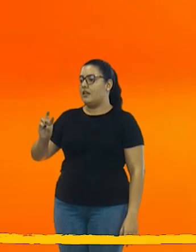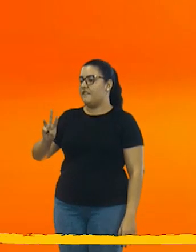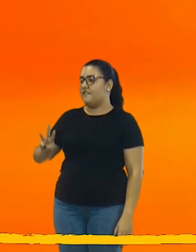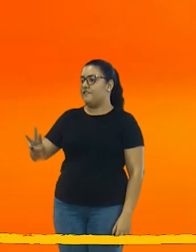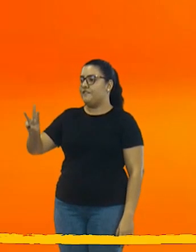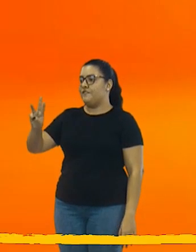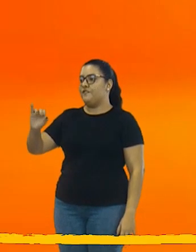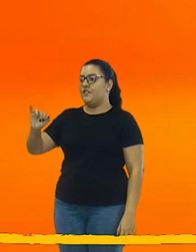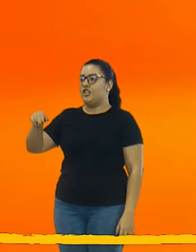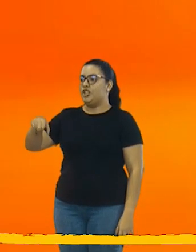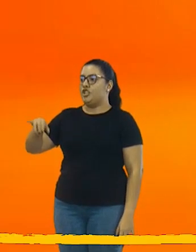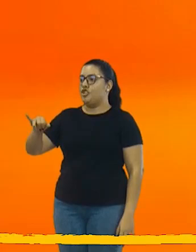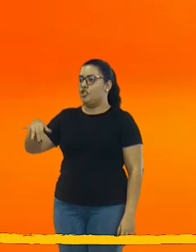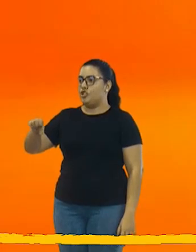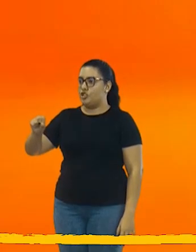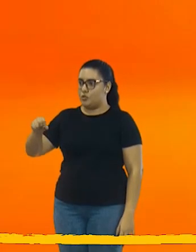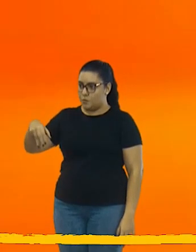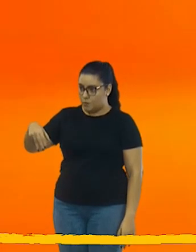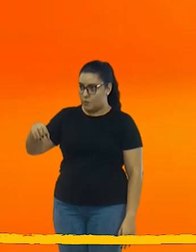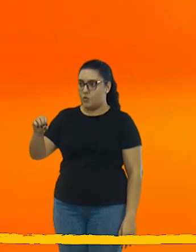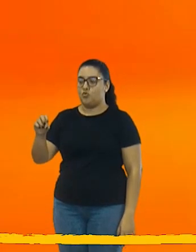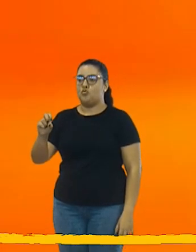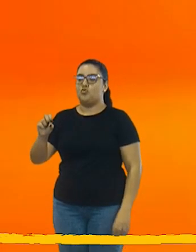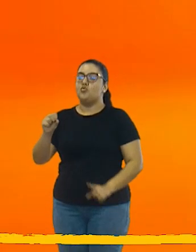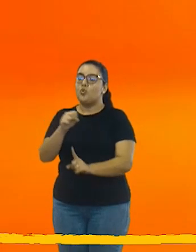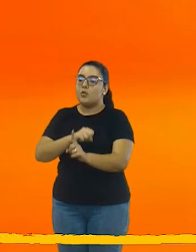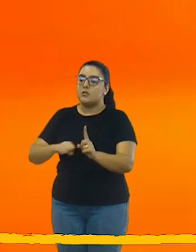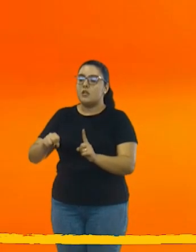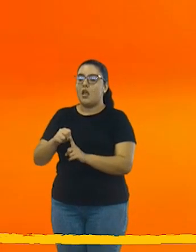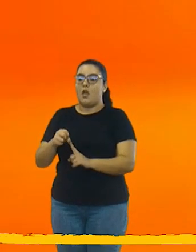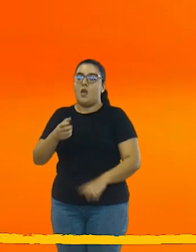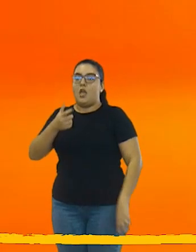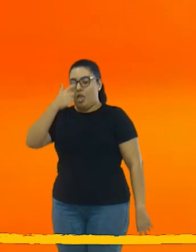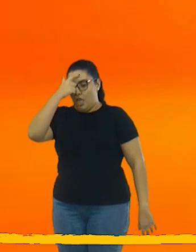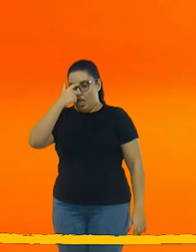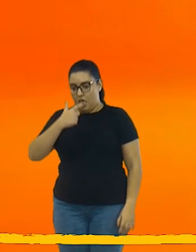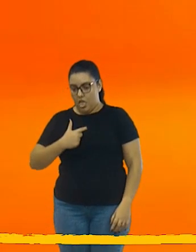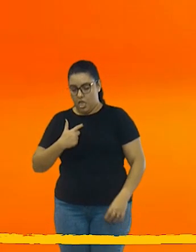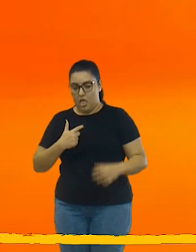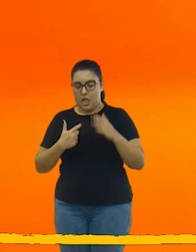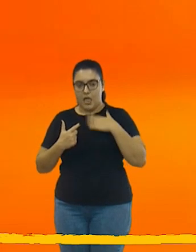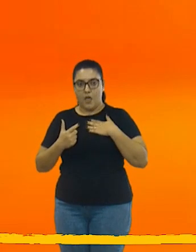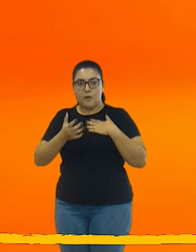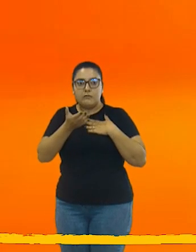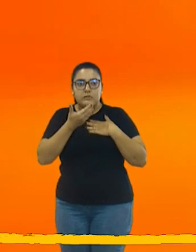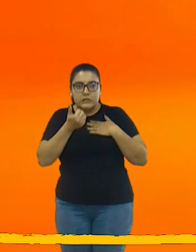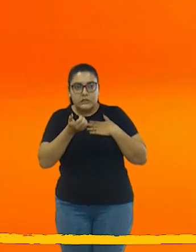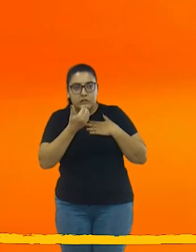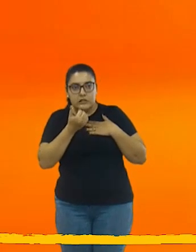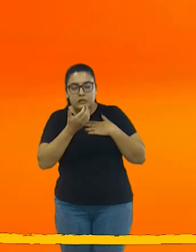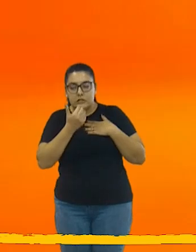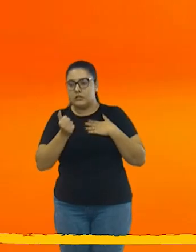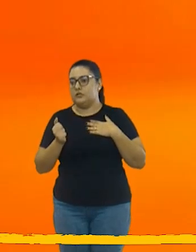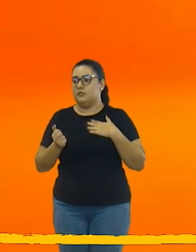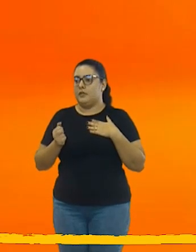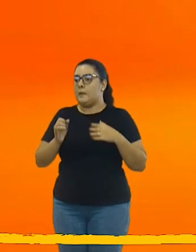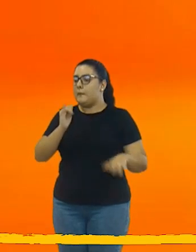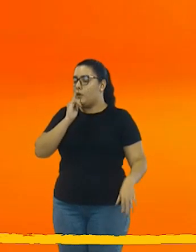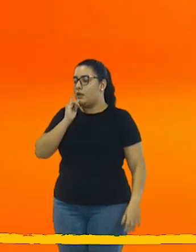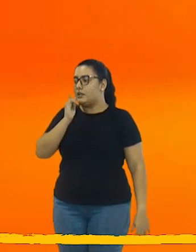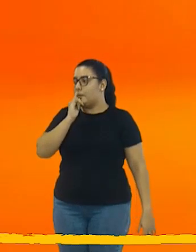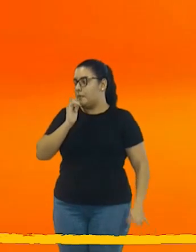O naturalismo é a observação do homem como um produto do meio. O regionalismo da